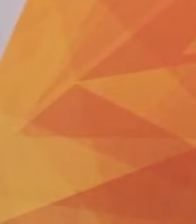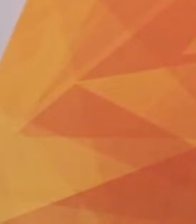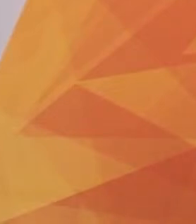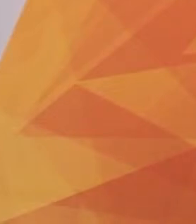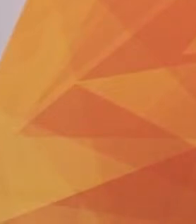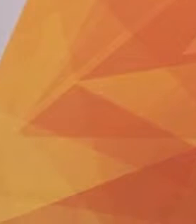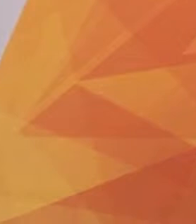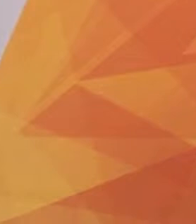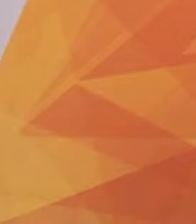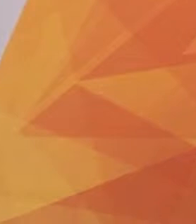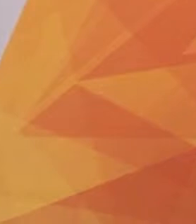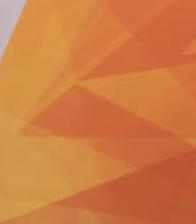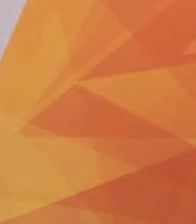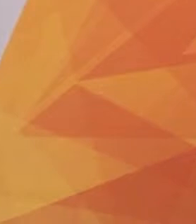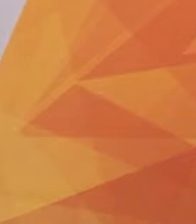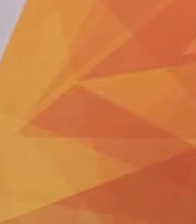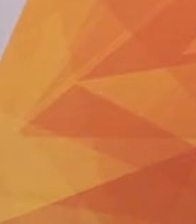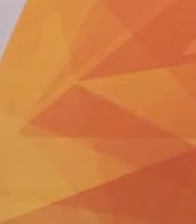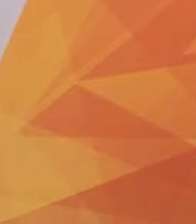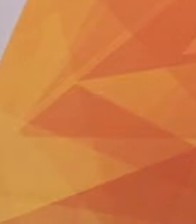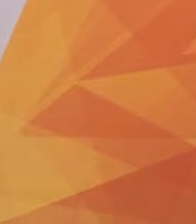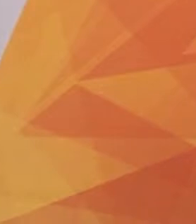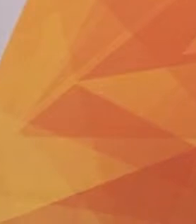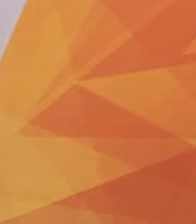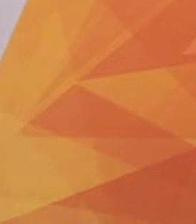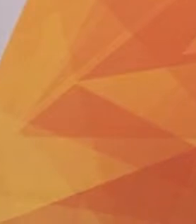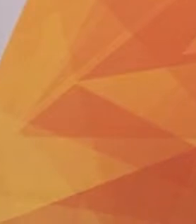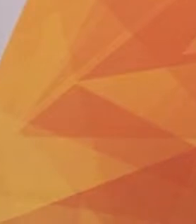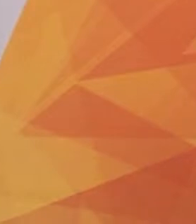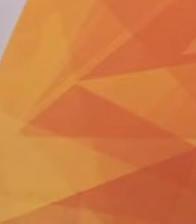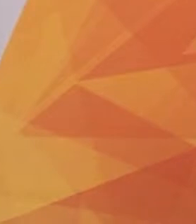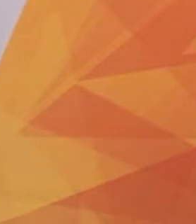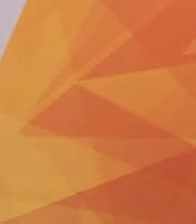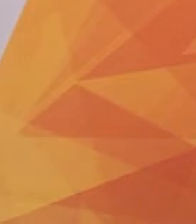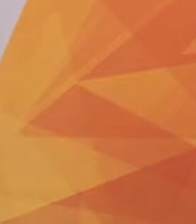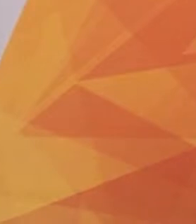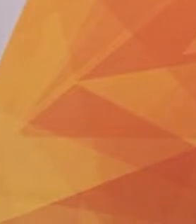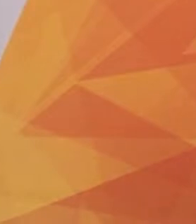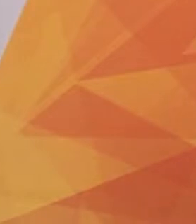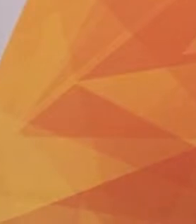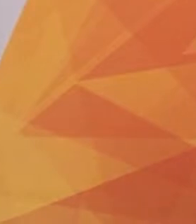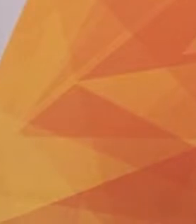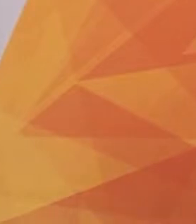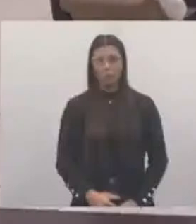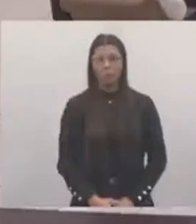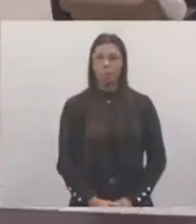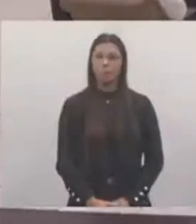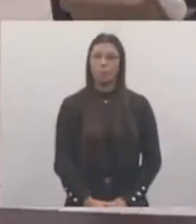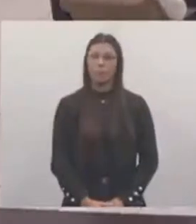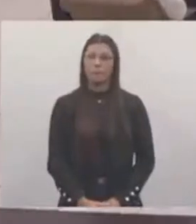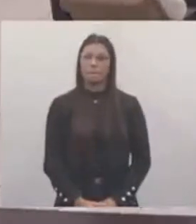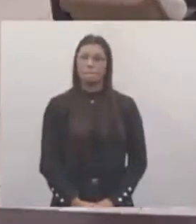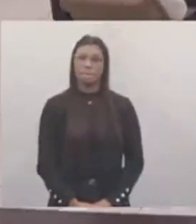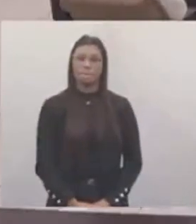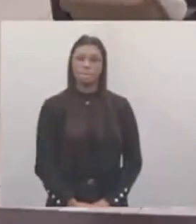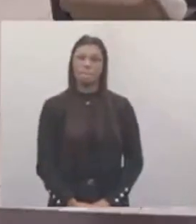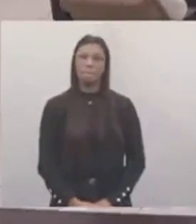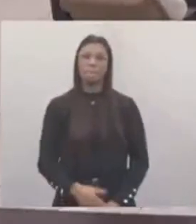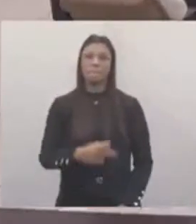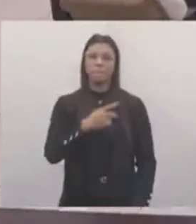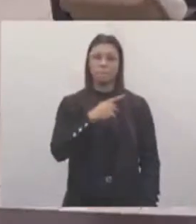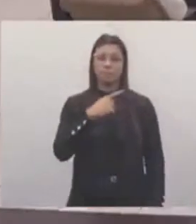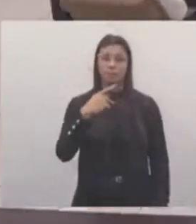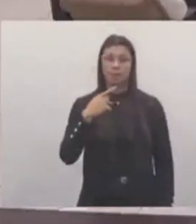A parlamentar explicou como funcionam os trâmites para que a situação seja resolvida. Veja como foi. Senhor